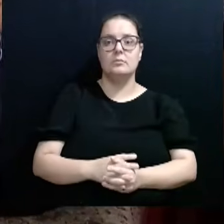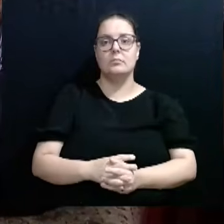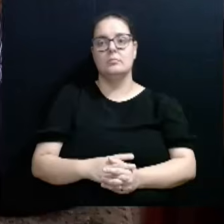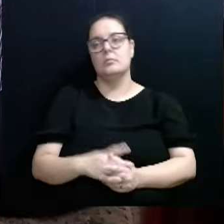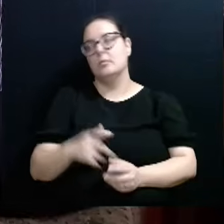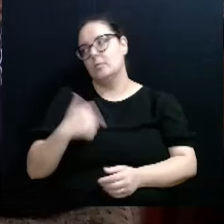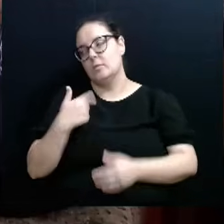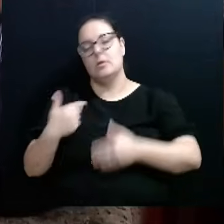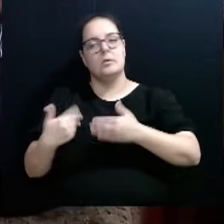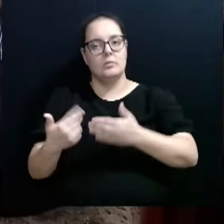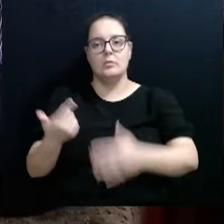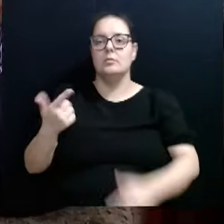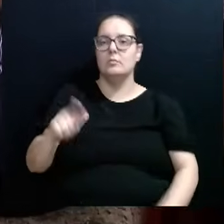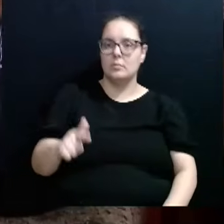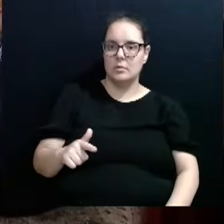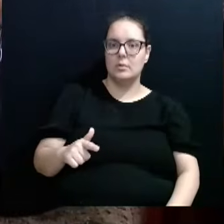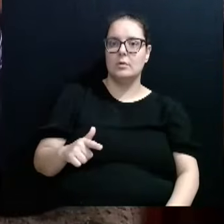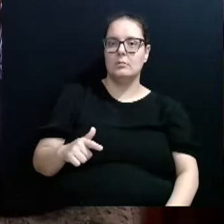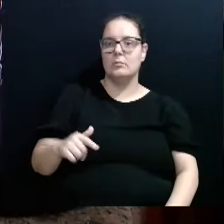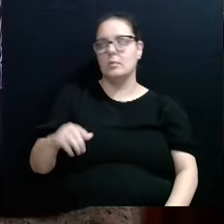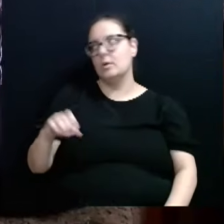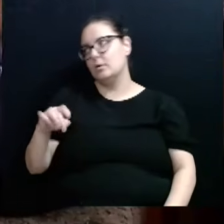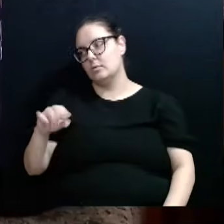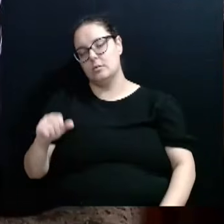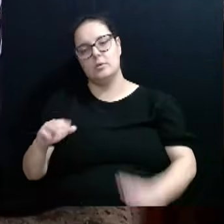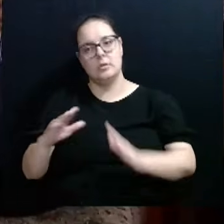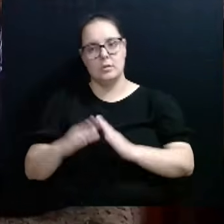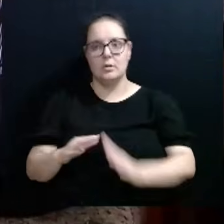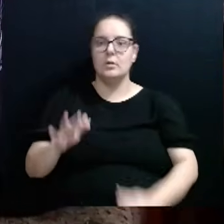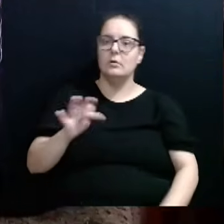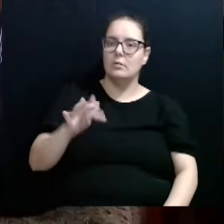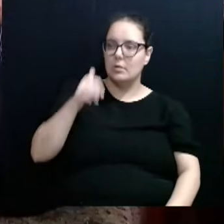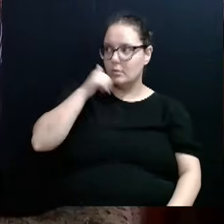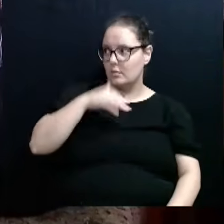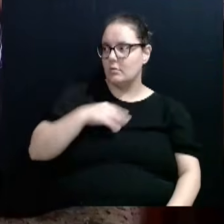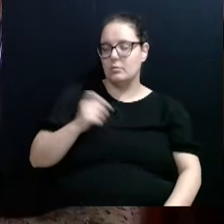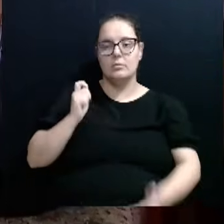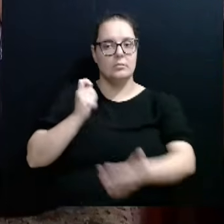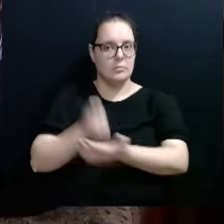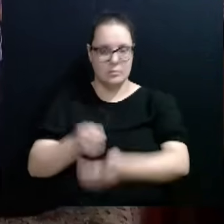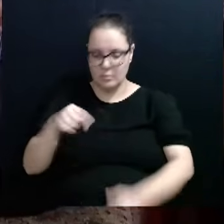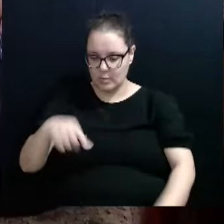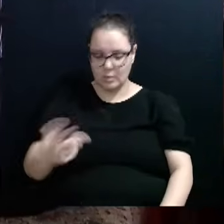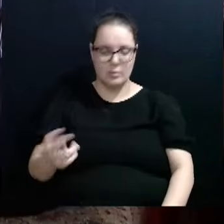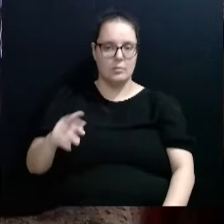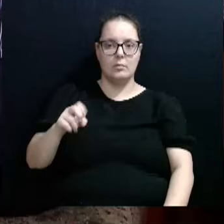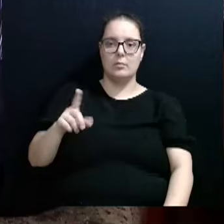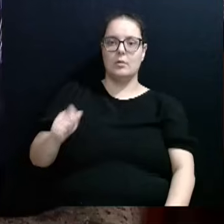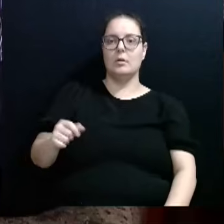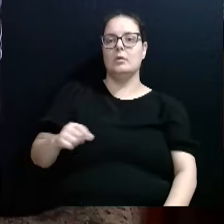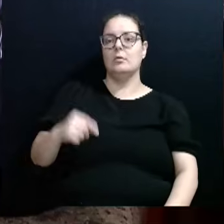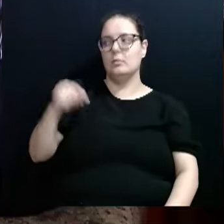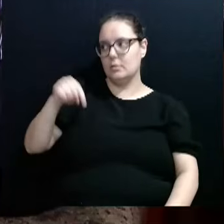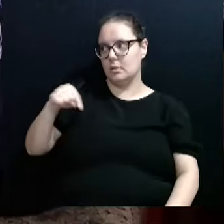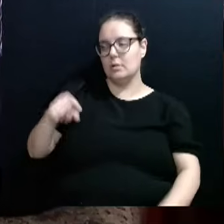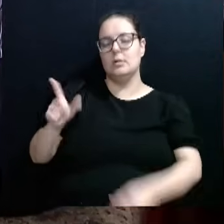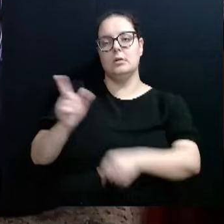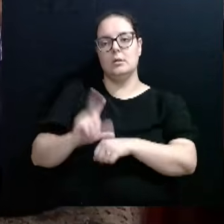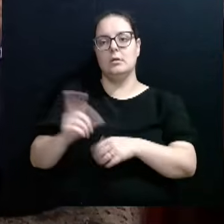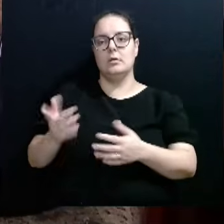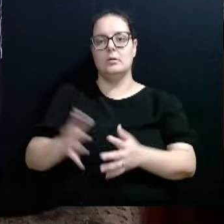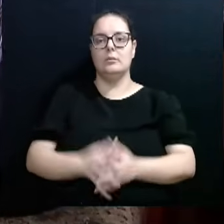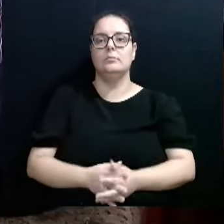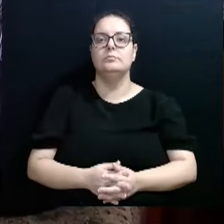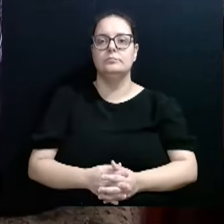mantendo as contas da casa, tem a faculdade da filha, que são pagas com a renda tirada aqui da loja, né? Eu